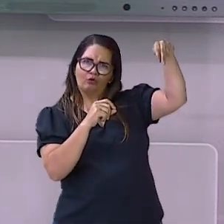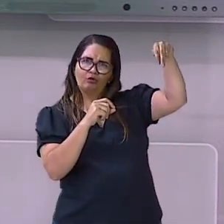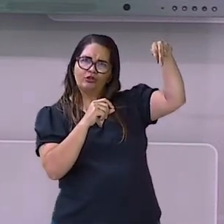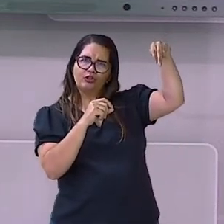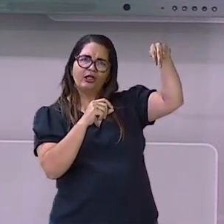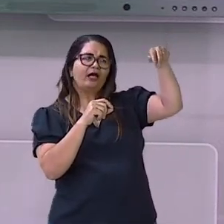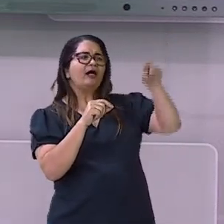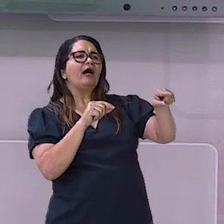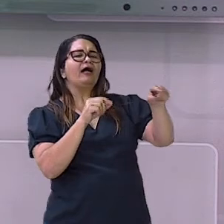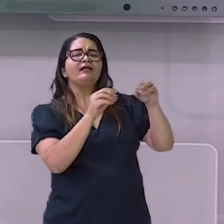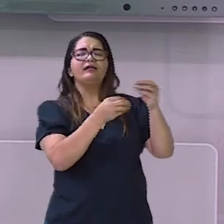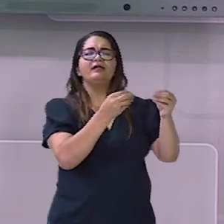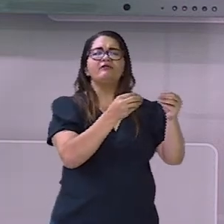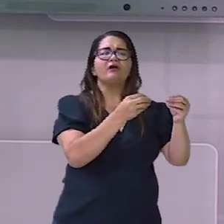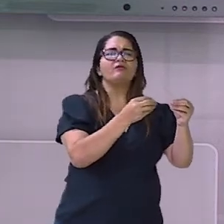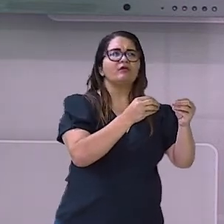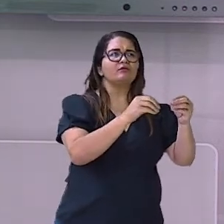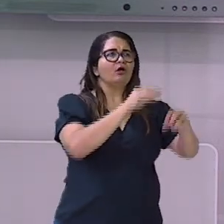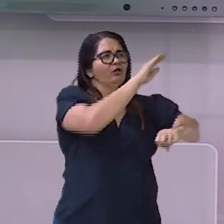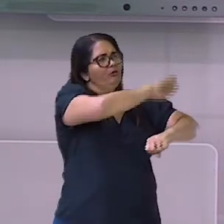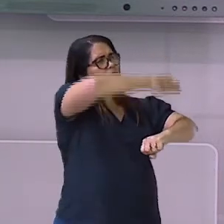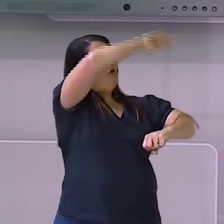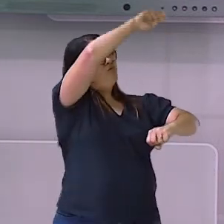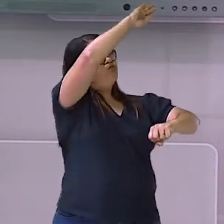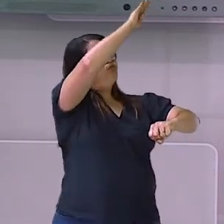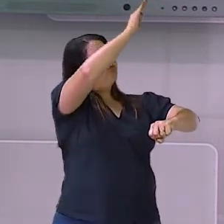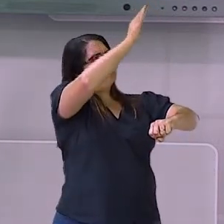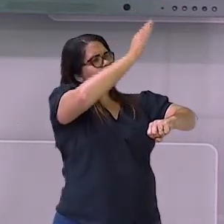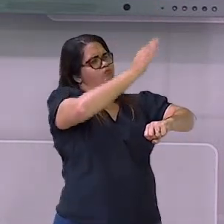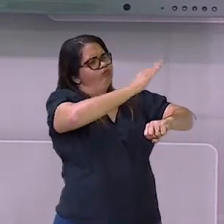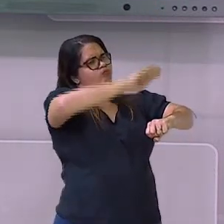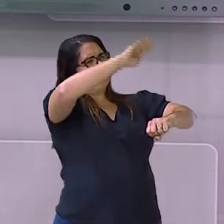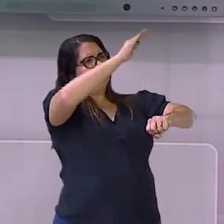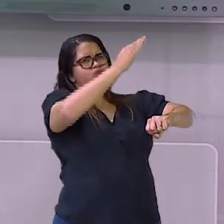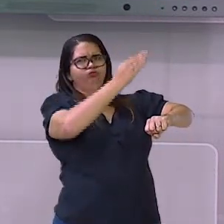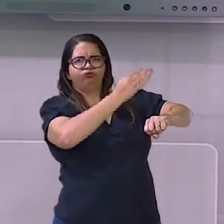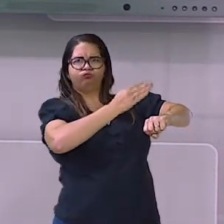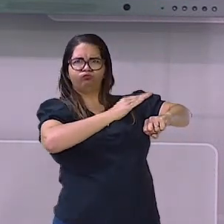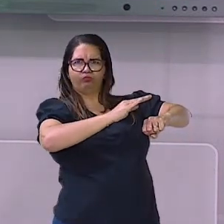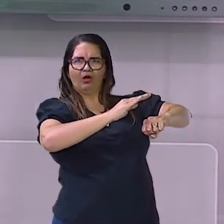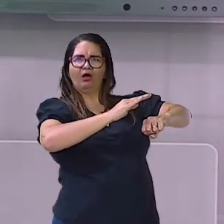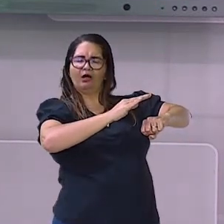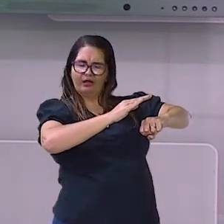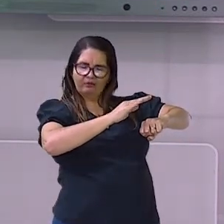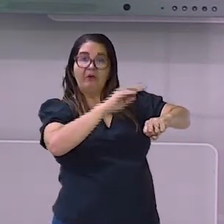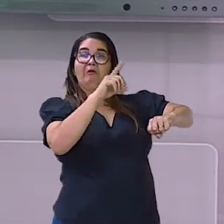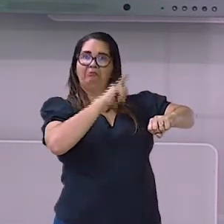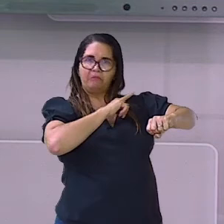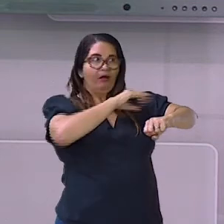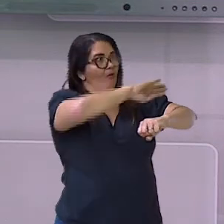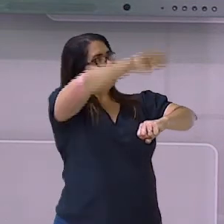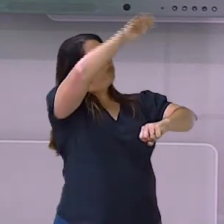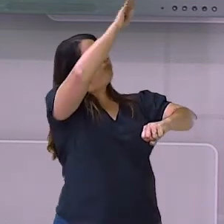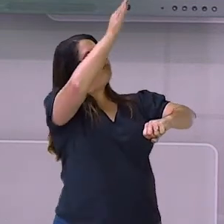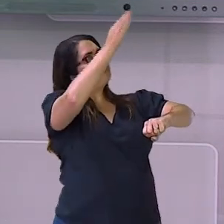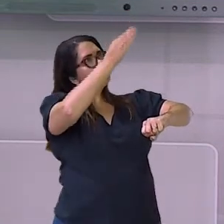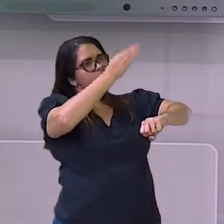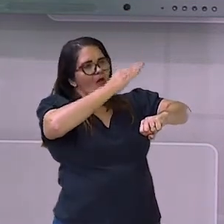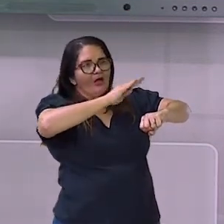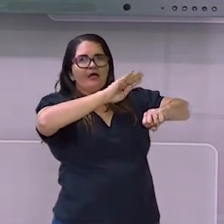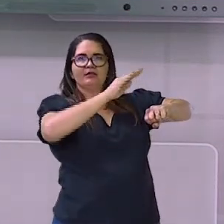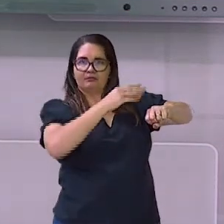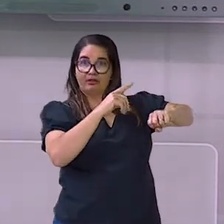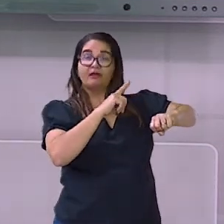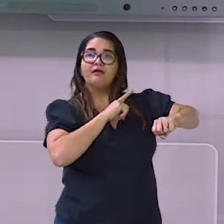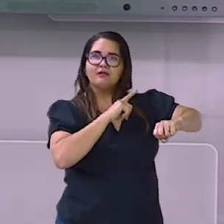vamos colocar assim, 800 metros, alguns chegam a 1.000 metros. E aí o que acontece? A frente vem